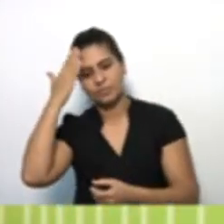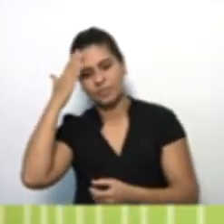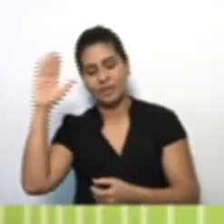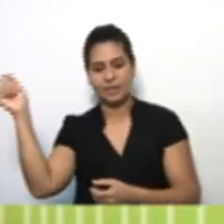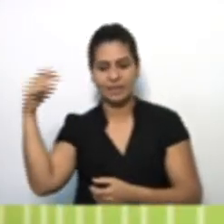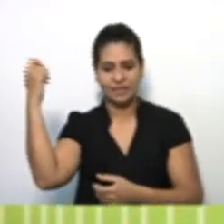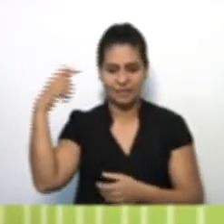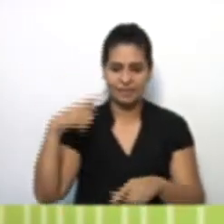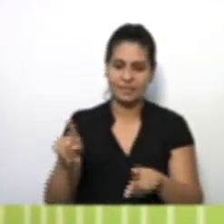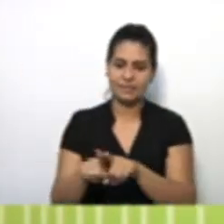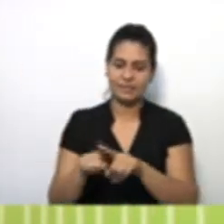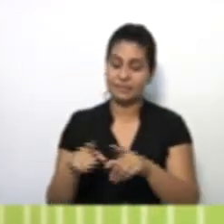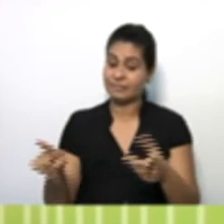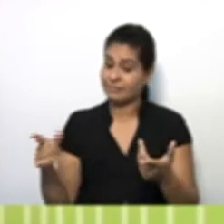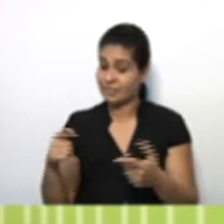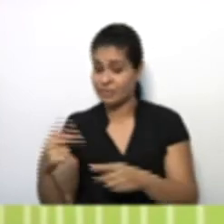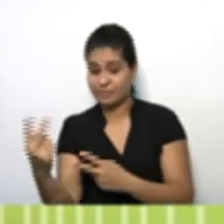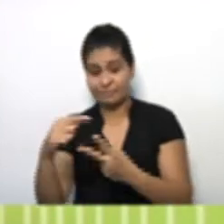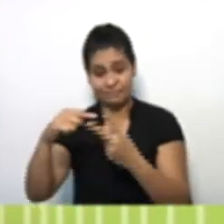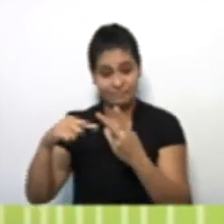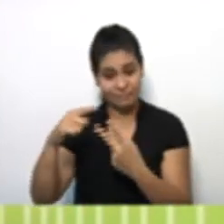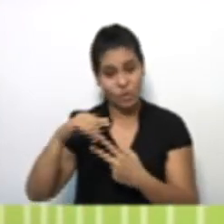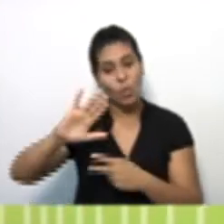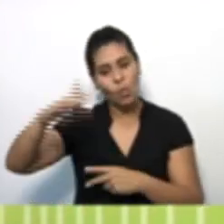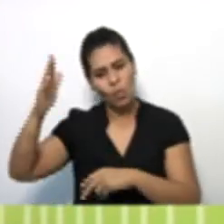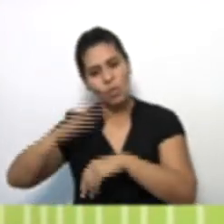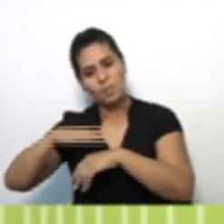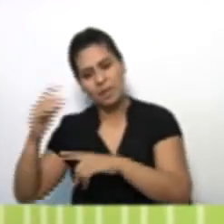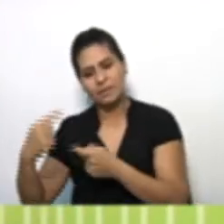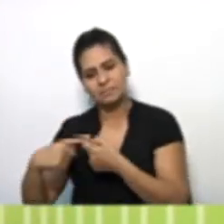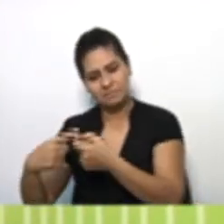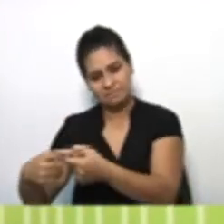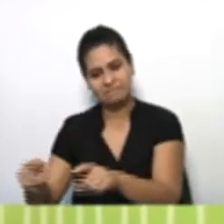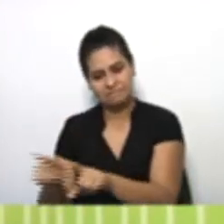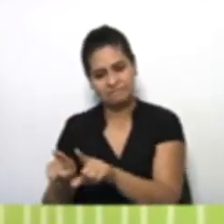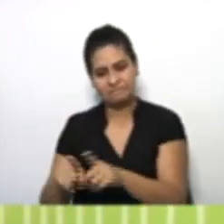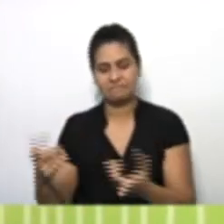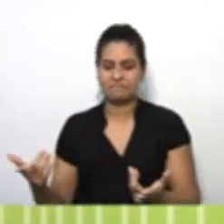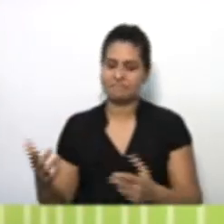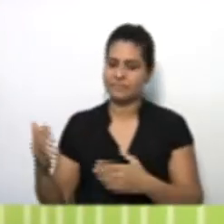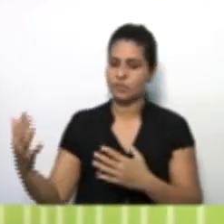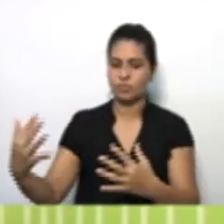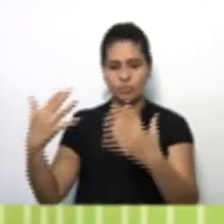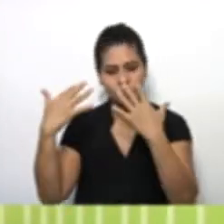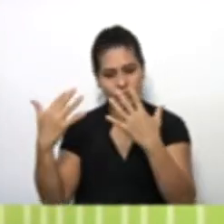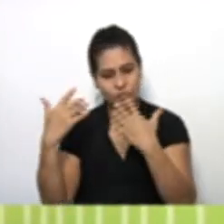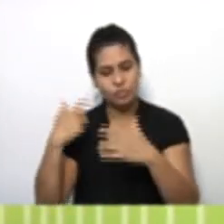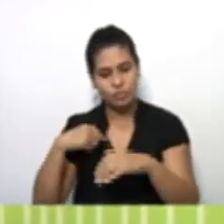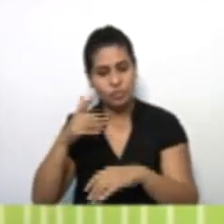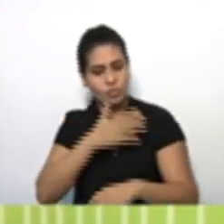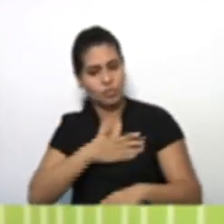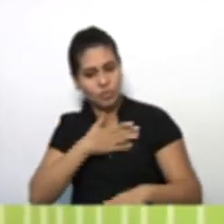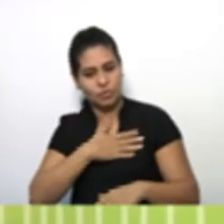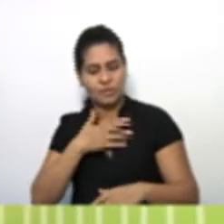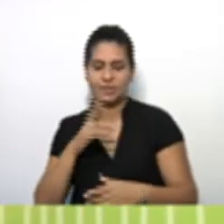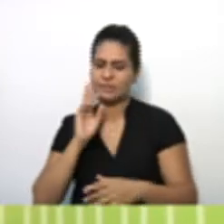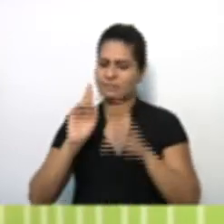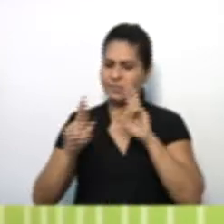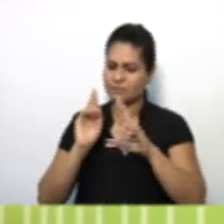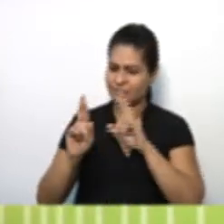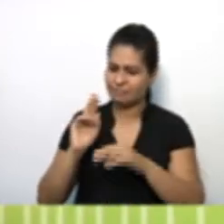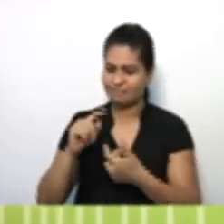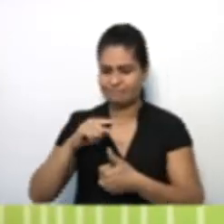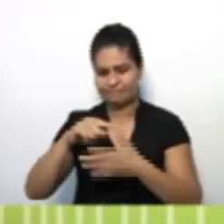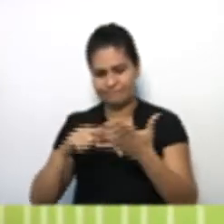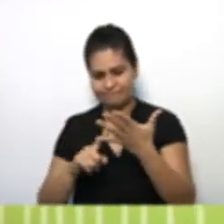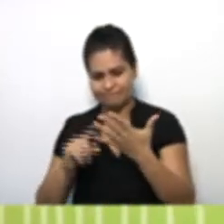do município de Ariquemes, não só desses dois, eu tenho certeza que os demais municípios também estão acompanhando, também estão gostando dessa aula. Vamos para a